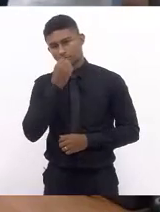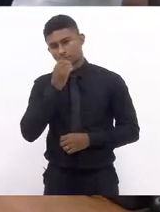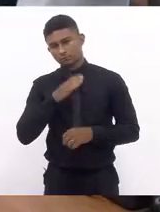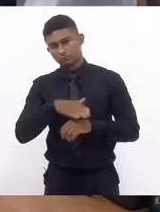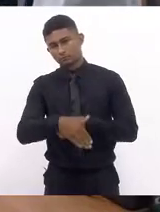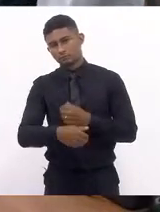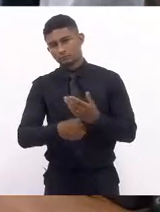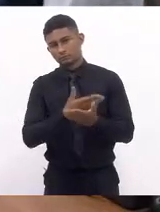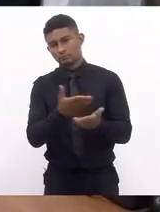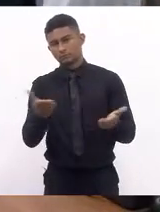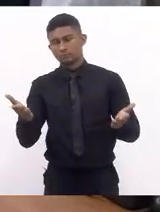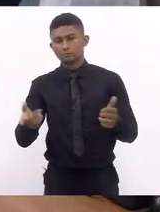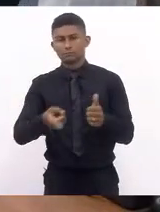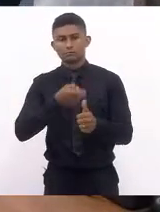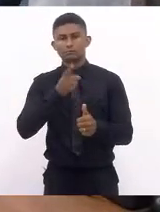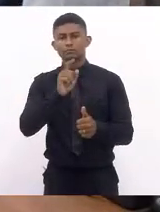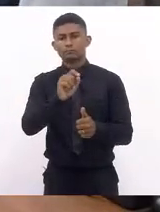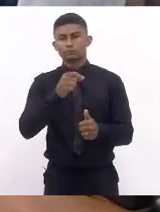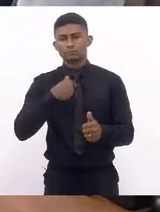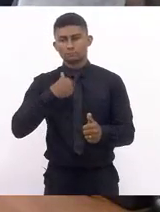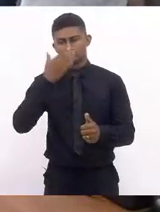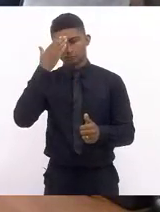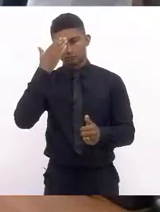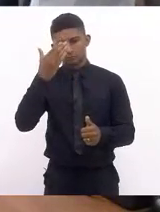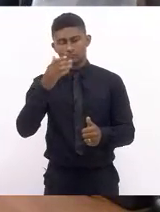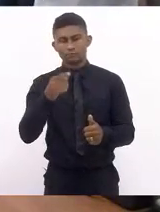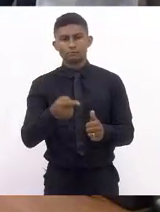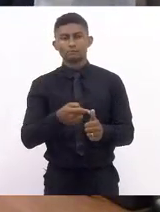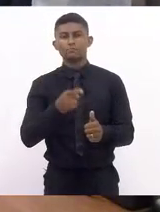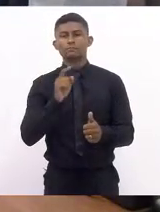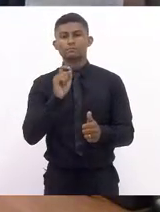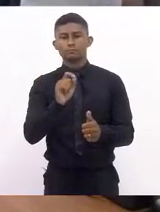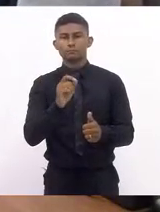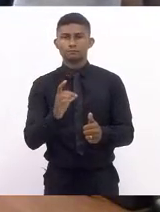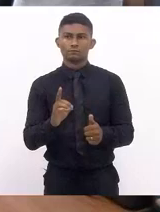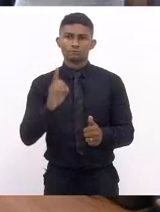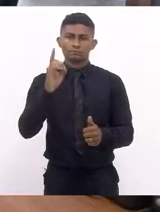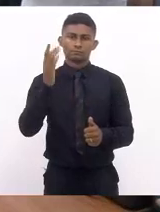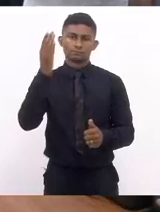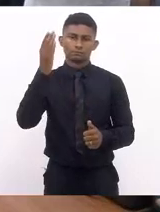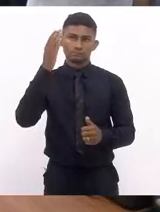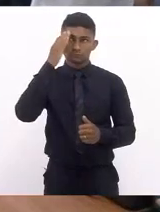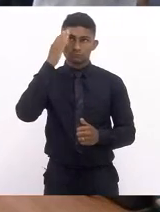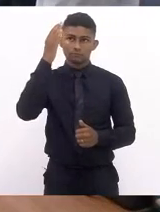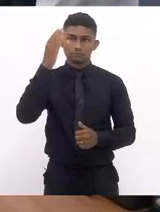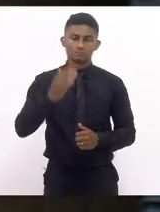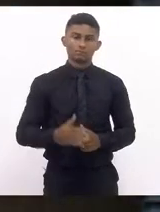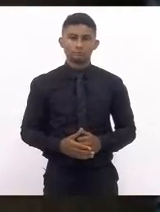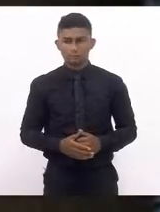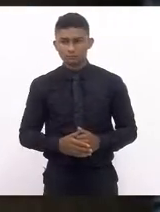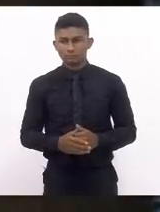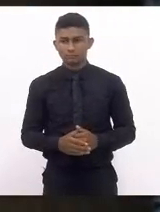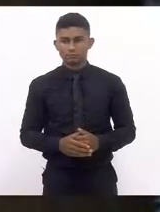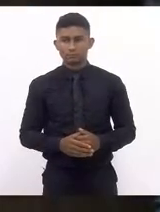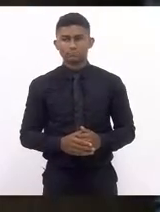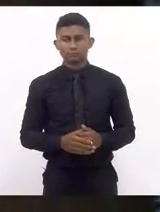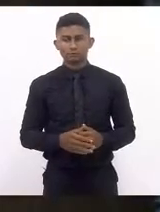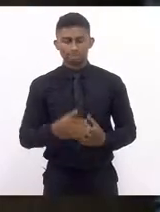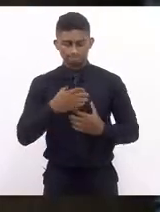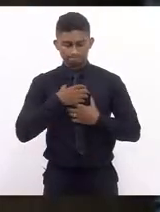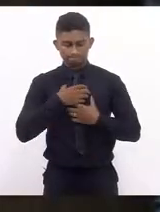eu quero primeiramente agradecer é aquele que é digno de honra e glória ao nosso Deus demais falar